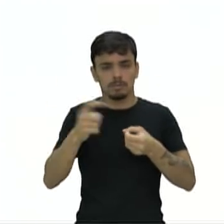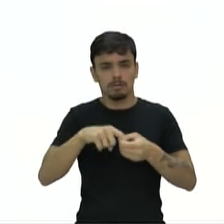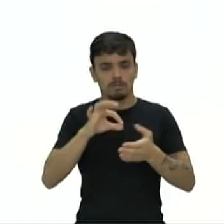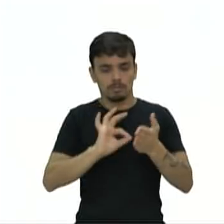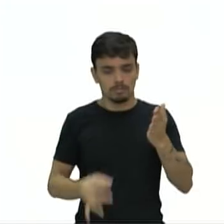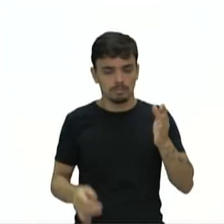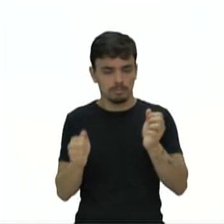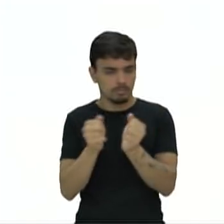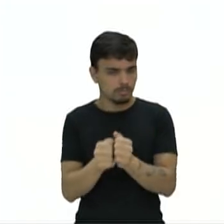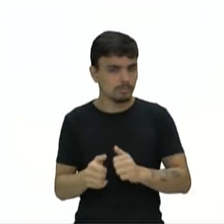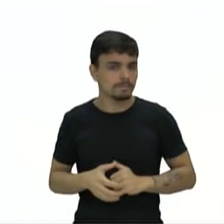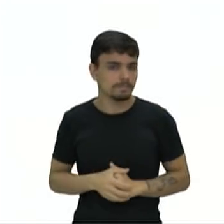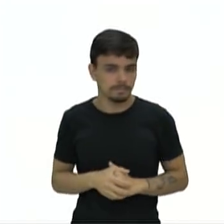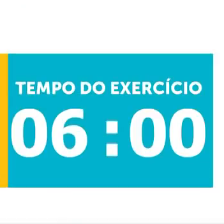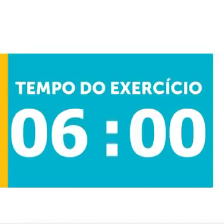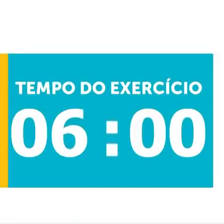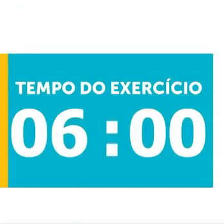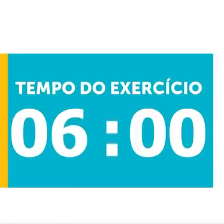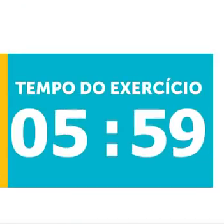voltamos, corrigimos junto.